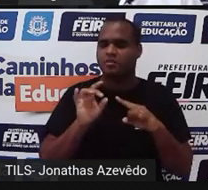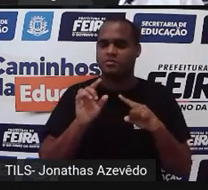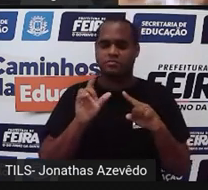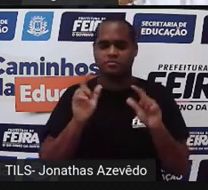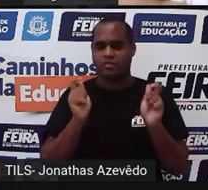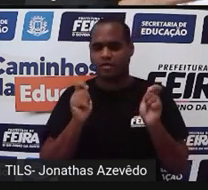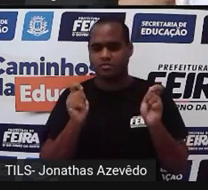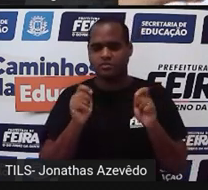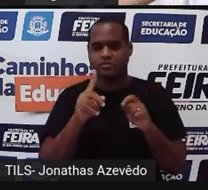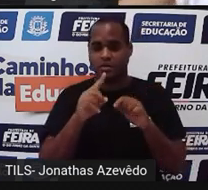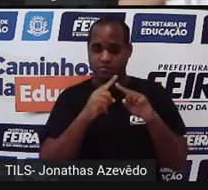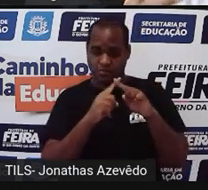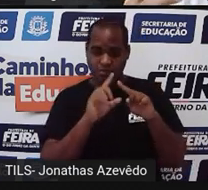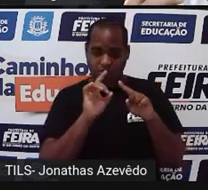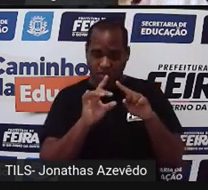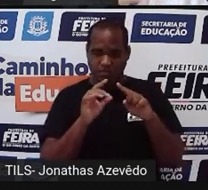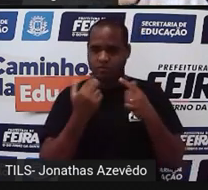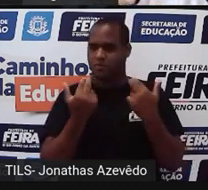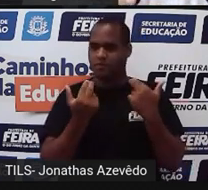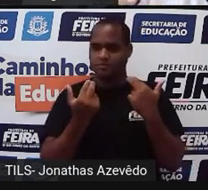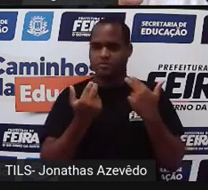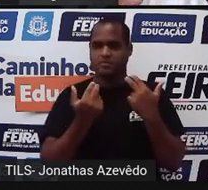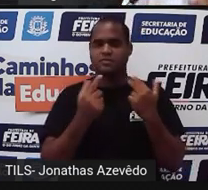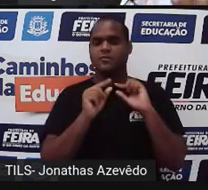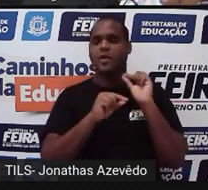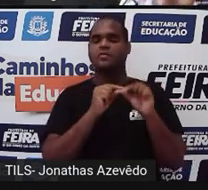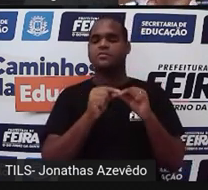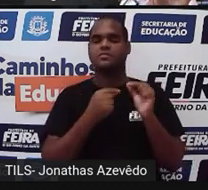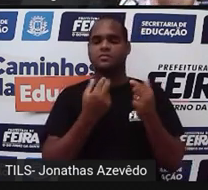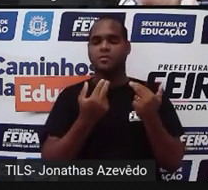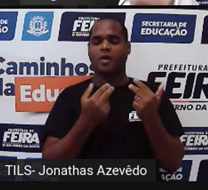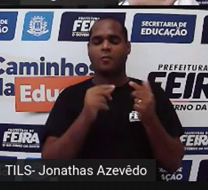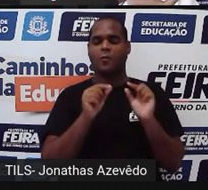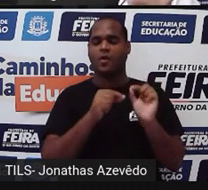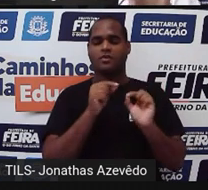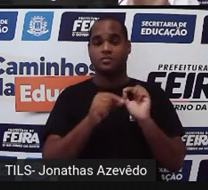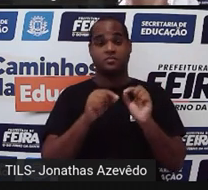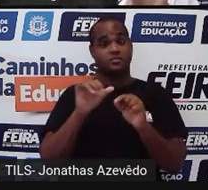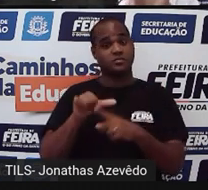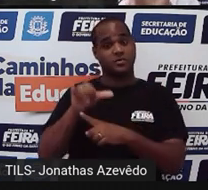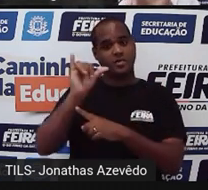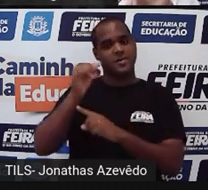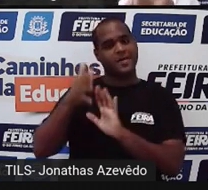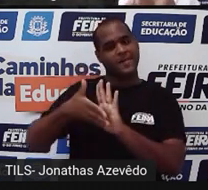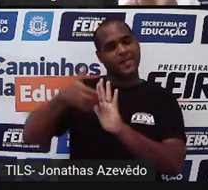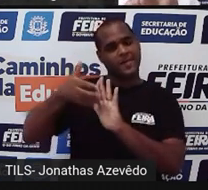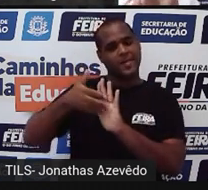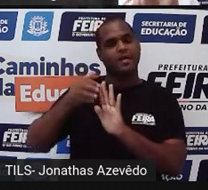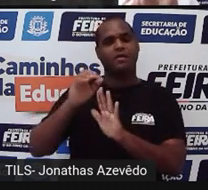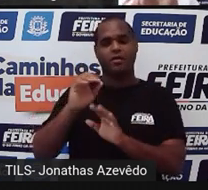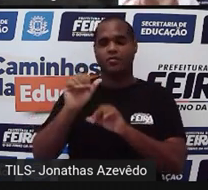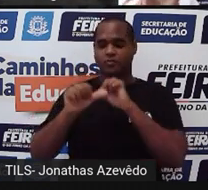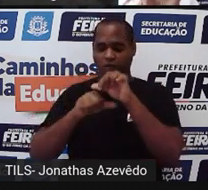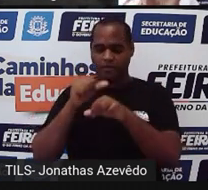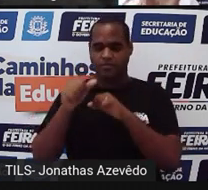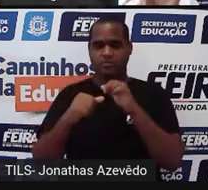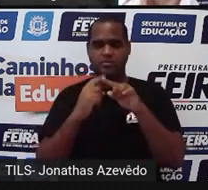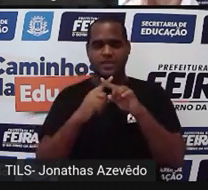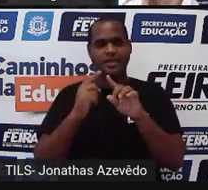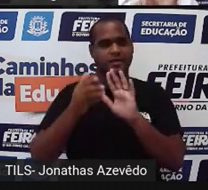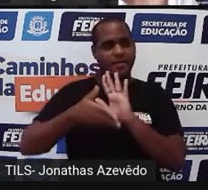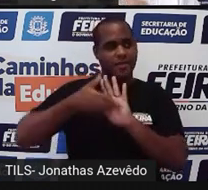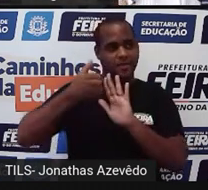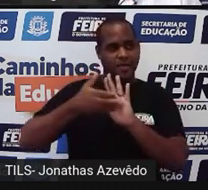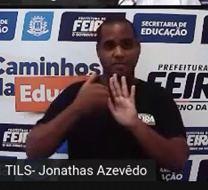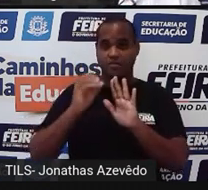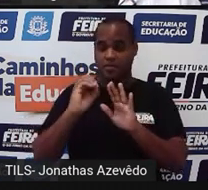Então, se vai ficar só o X, vai ficar X igual. Igual ao quê? O Y, eu tirei dali do lado do X e vou jogar lá